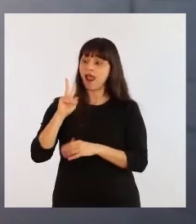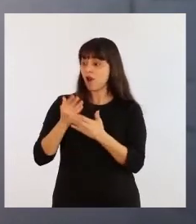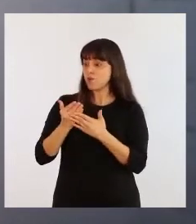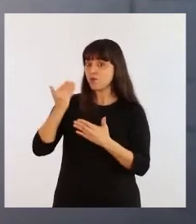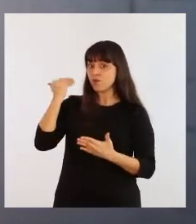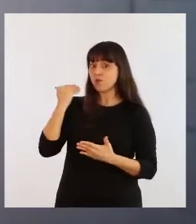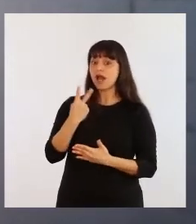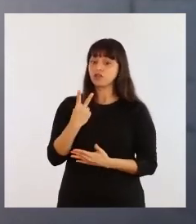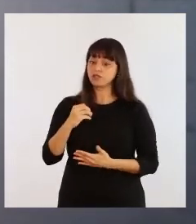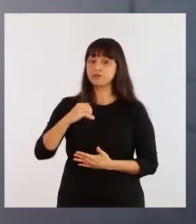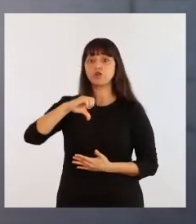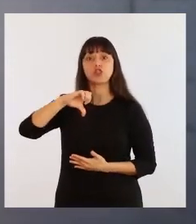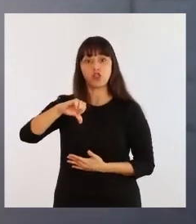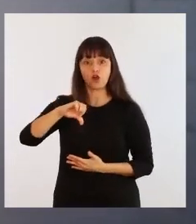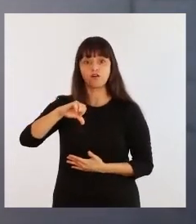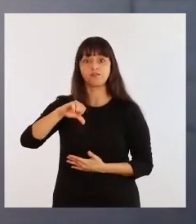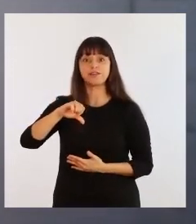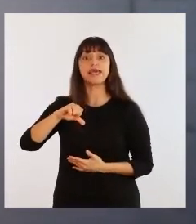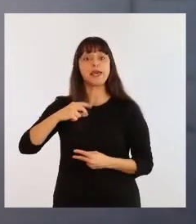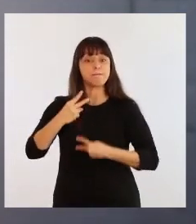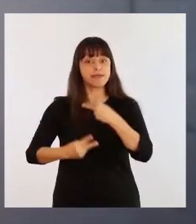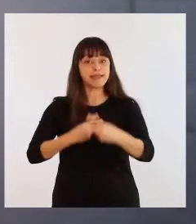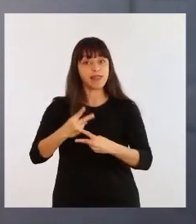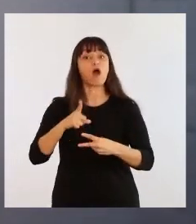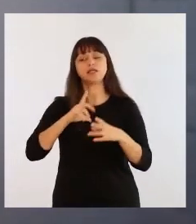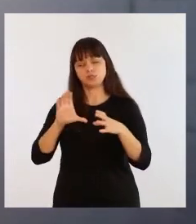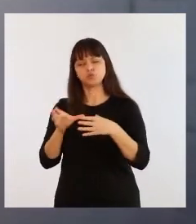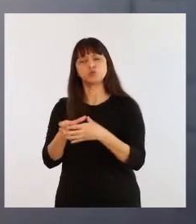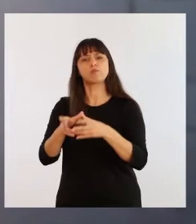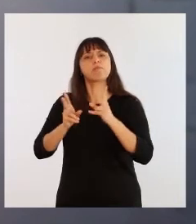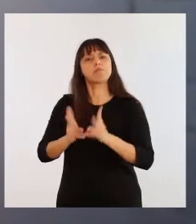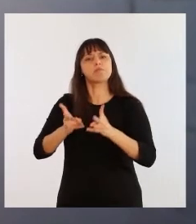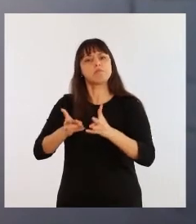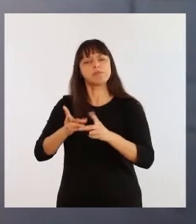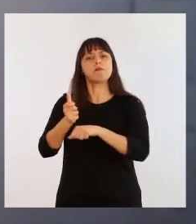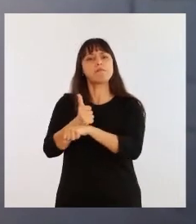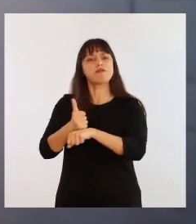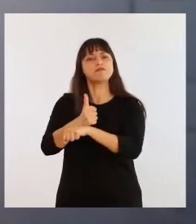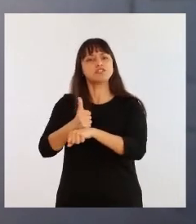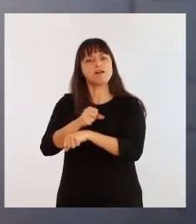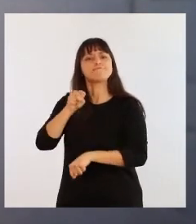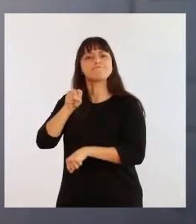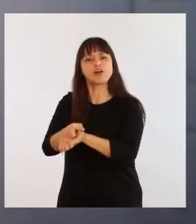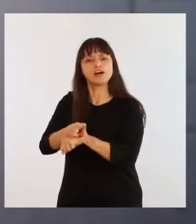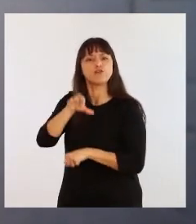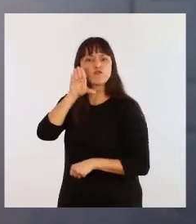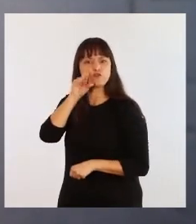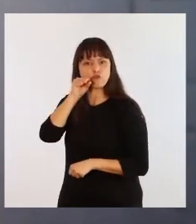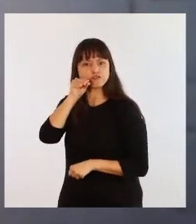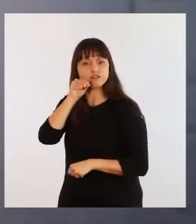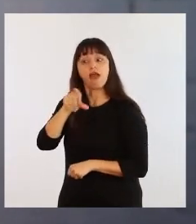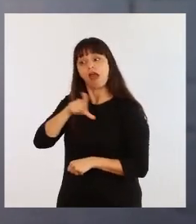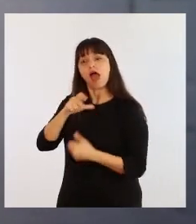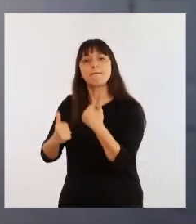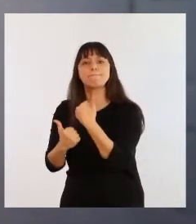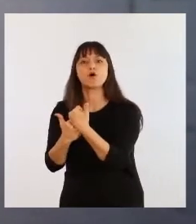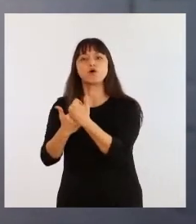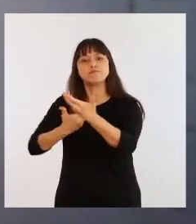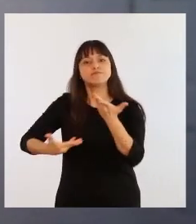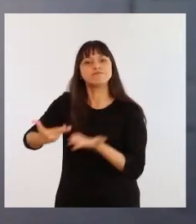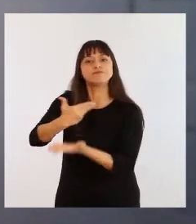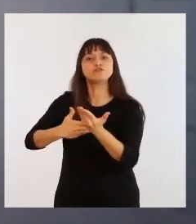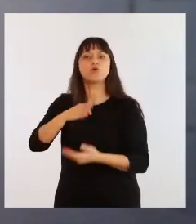mantém uma equipe permanente de profissionais, o que favorece muito o acúmulo de conhecimento e de